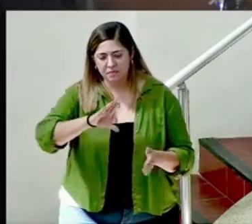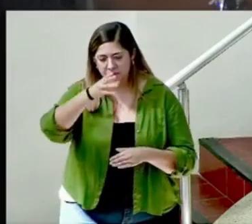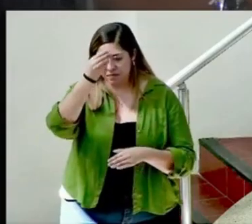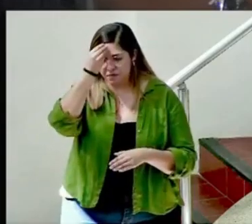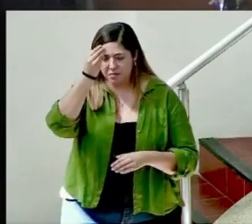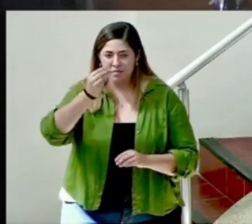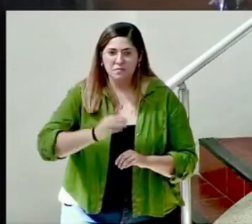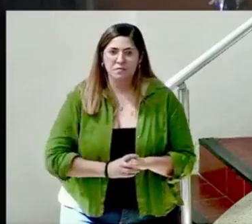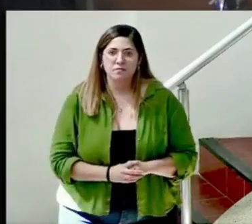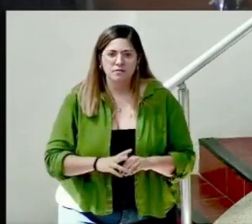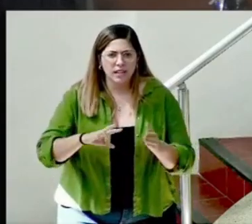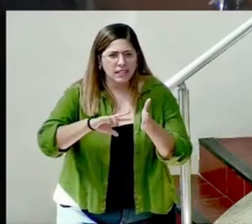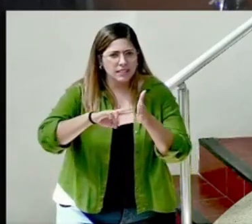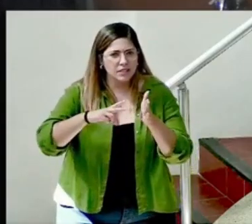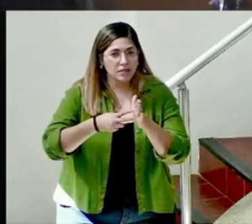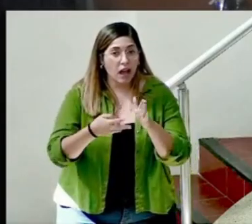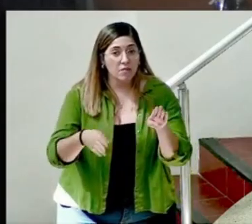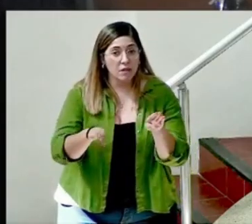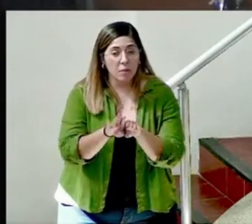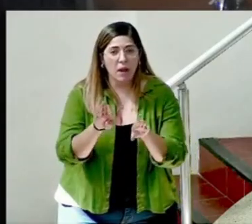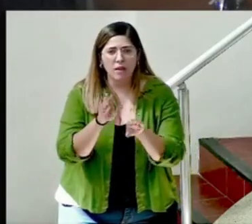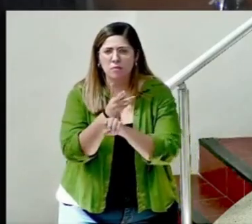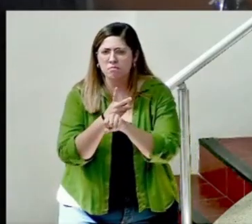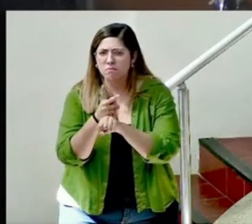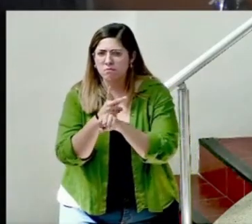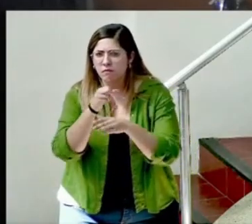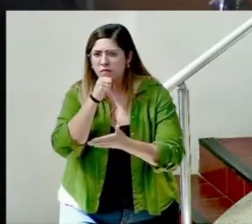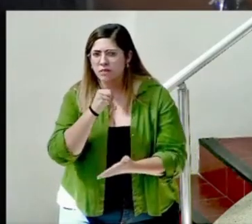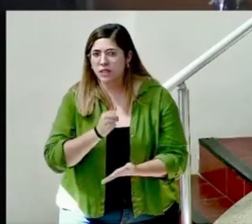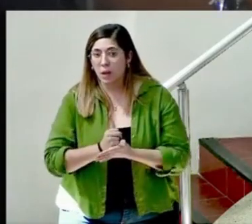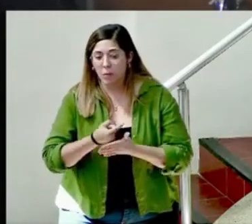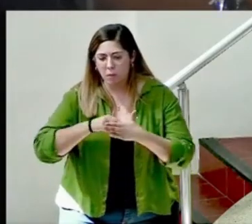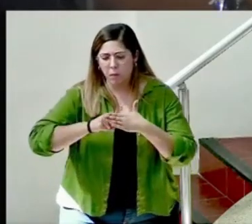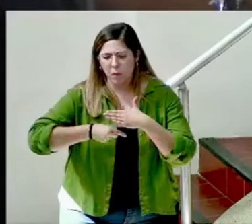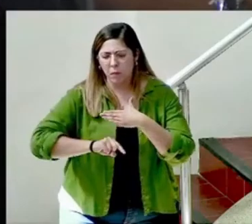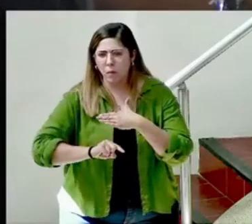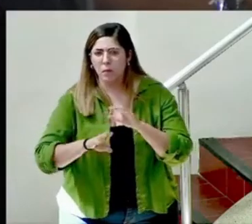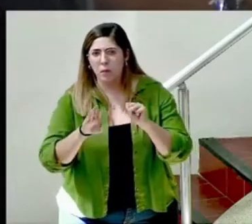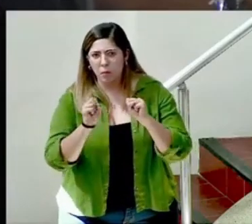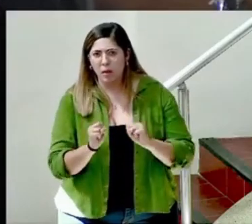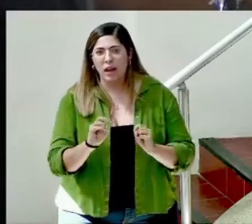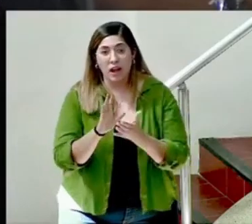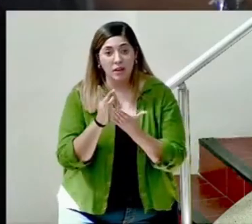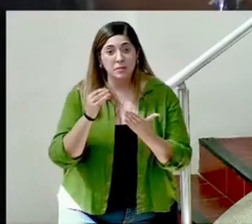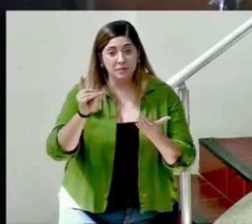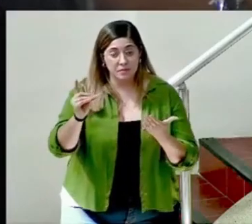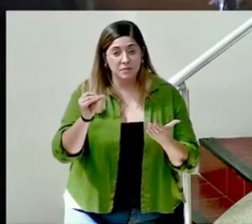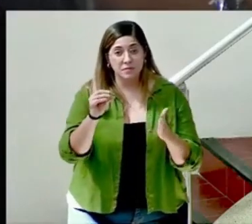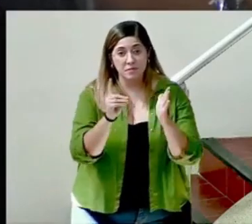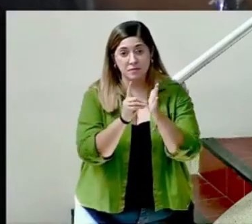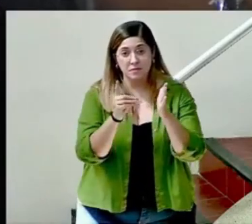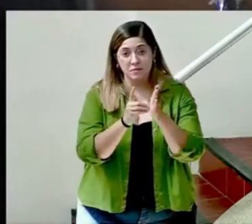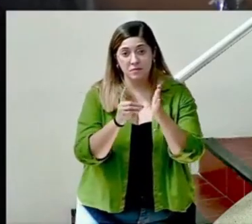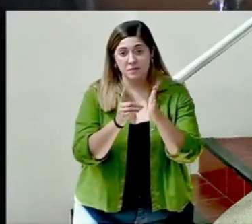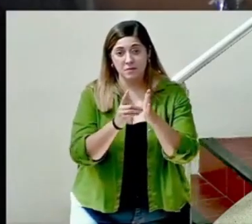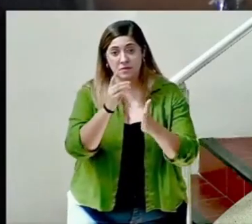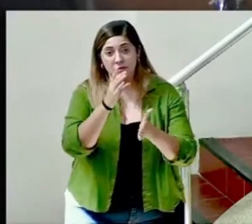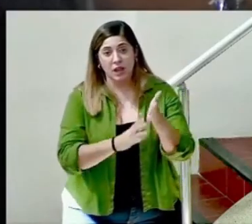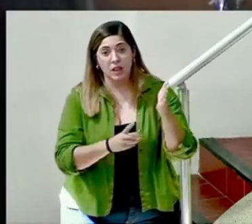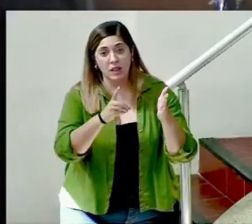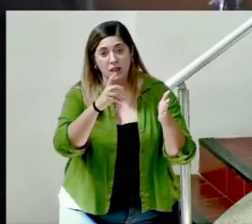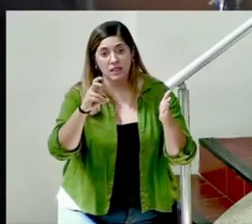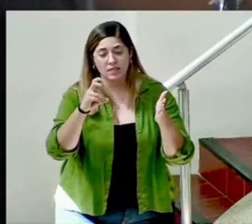deste sentido no Antigo Testamento de uma forma mais profunda. Se você puder, abra sua Bíblia em Deuteronômio, no capítulo